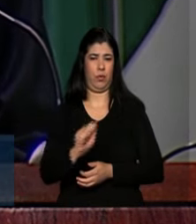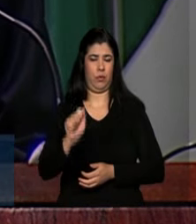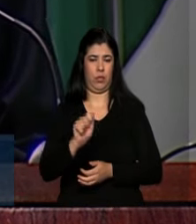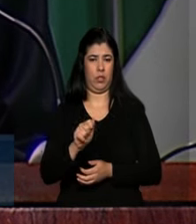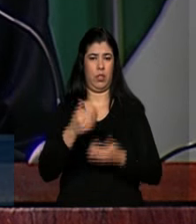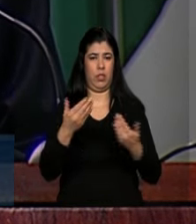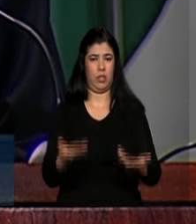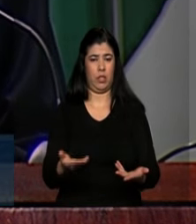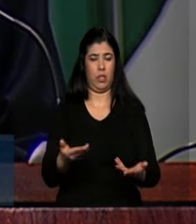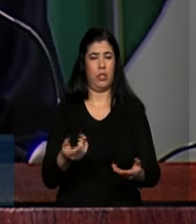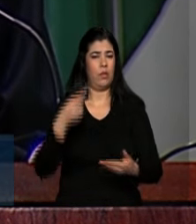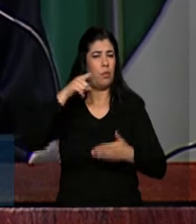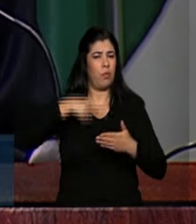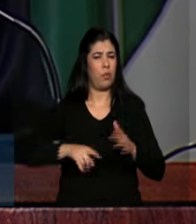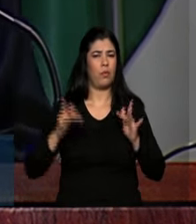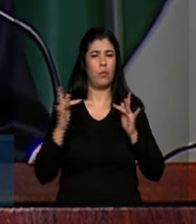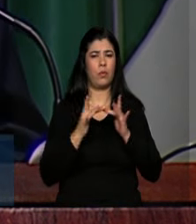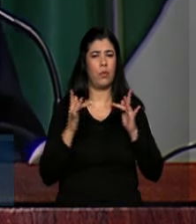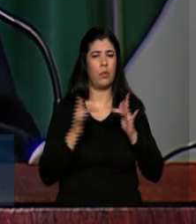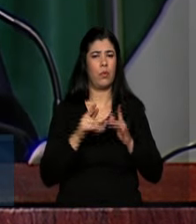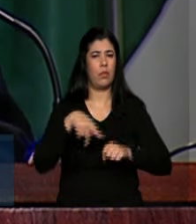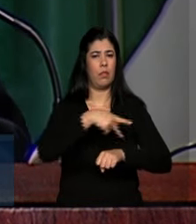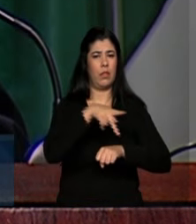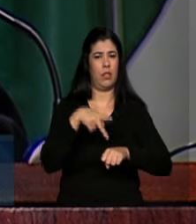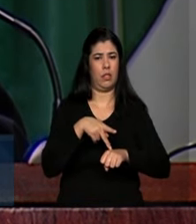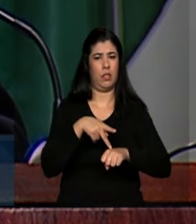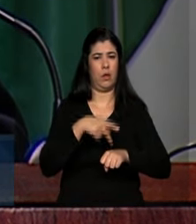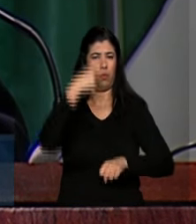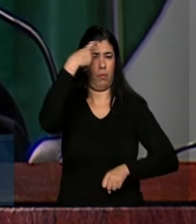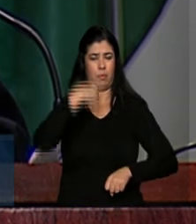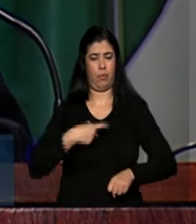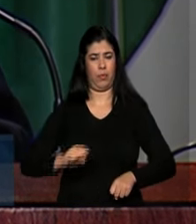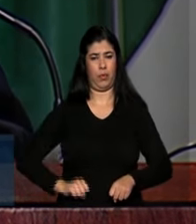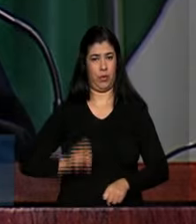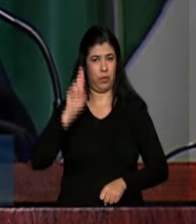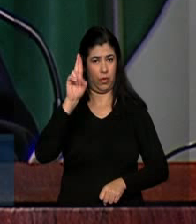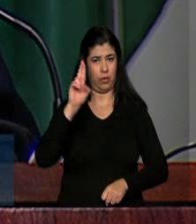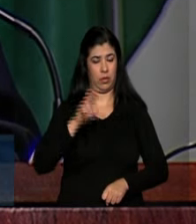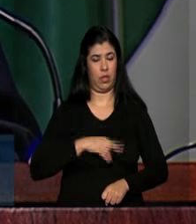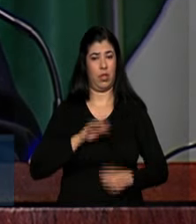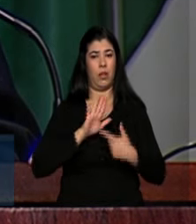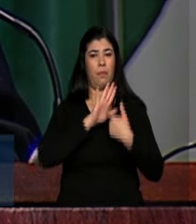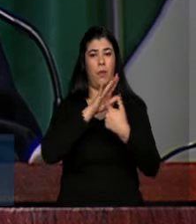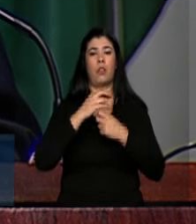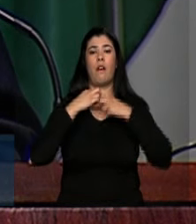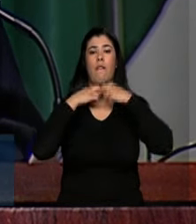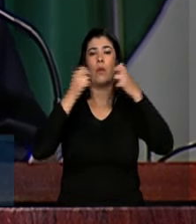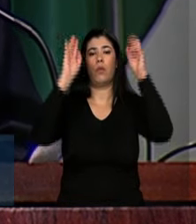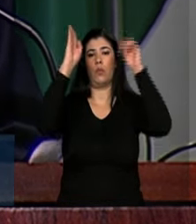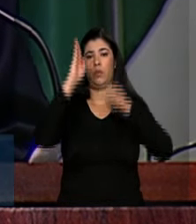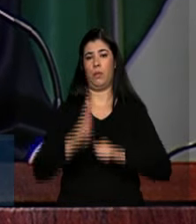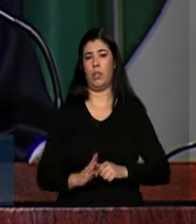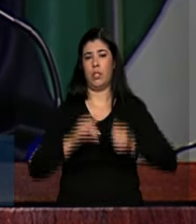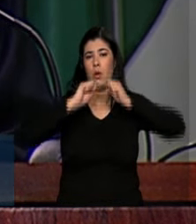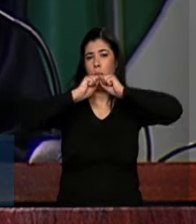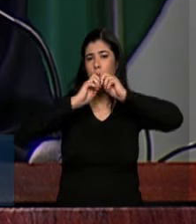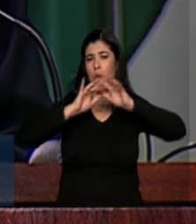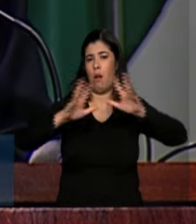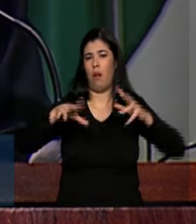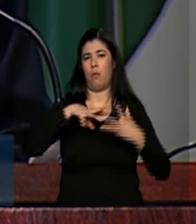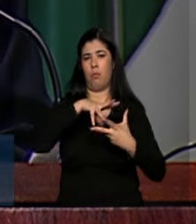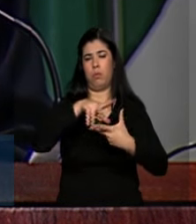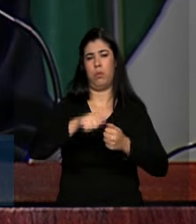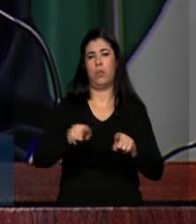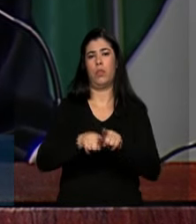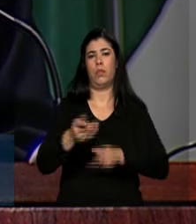entre nação e diplomacia que permite que a voz do Brasil seja escutada e respeitada e assim influencie o